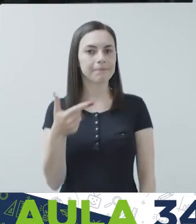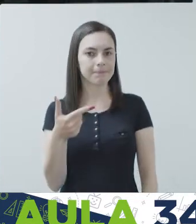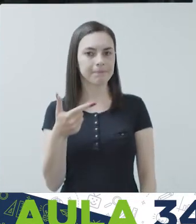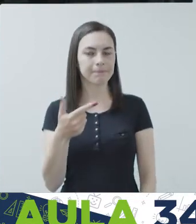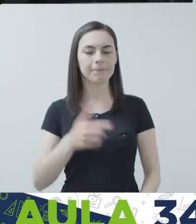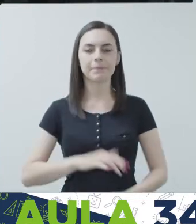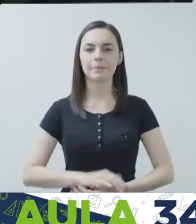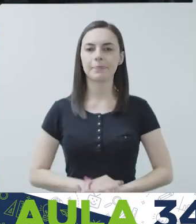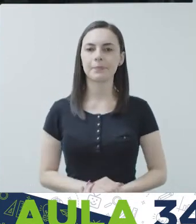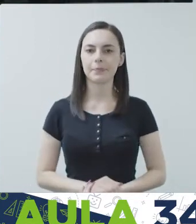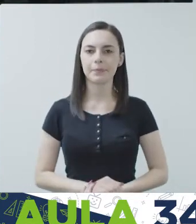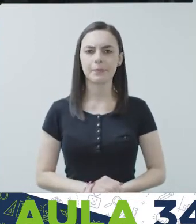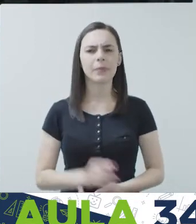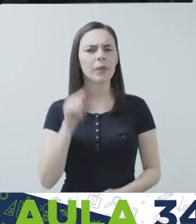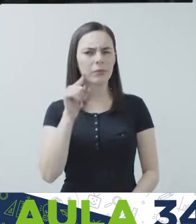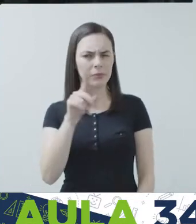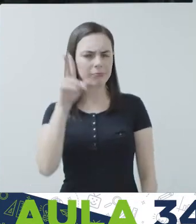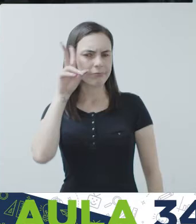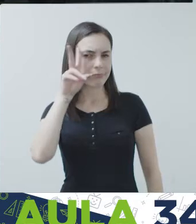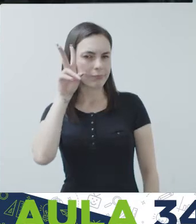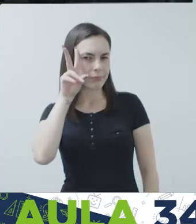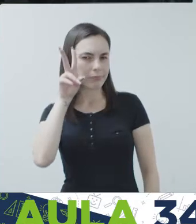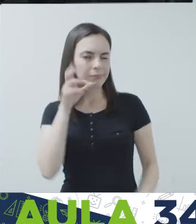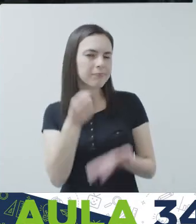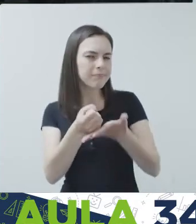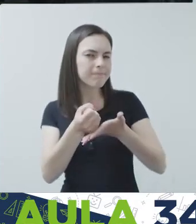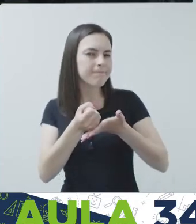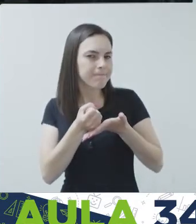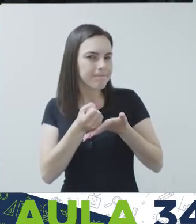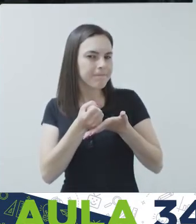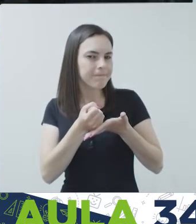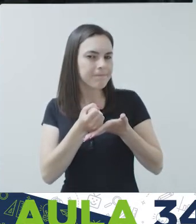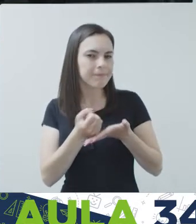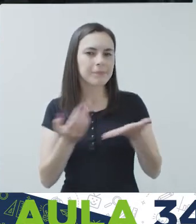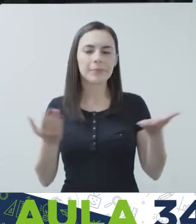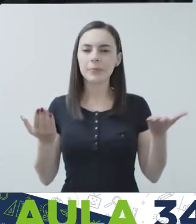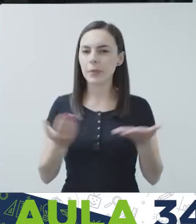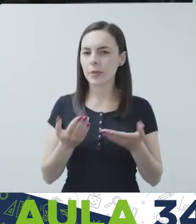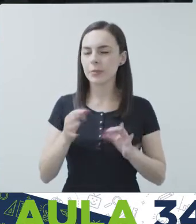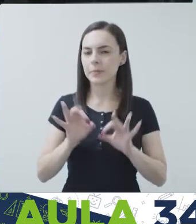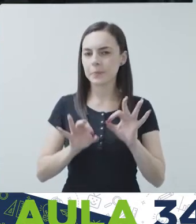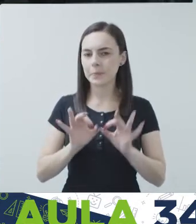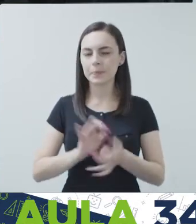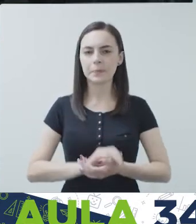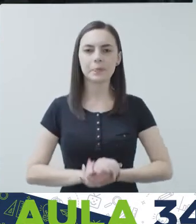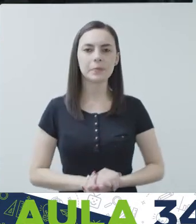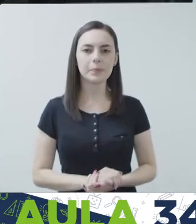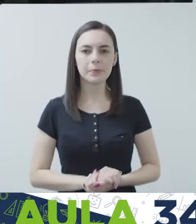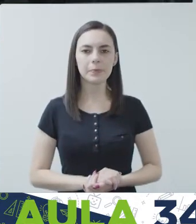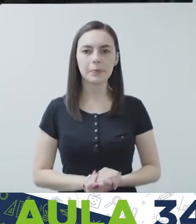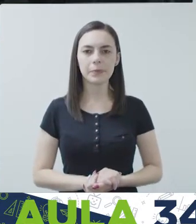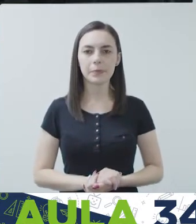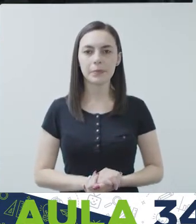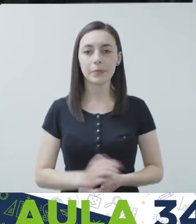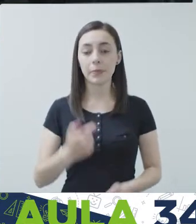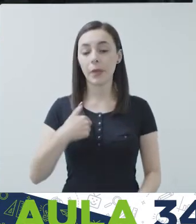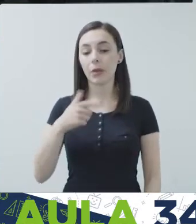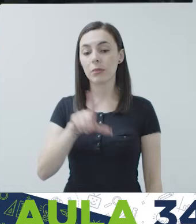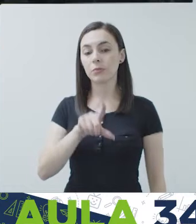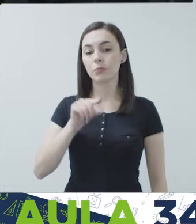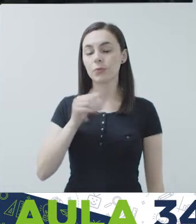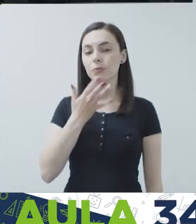2. Vocês se lembram? Vão me ajudar? Então vamos lá. A professora Márcia vai escolher uma outra